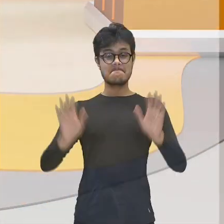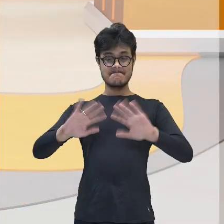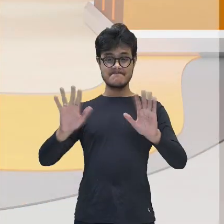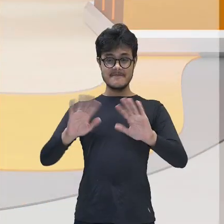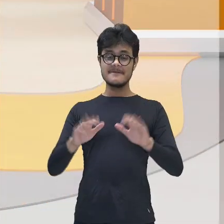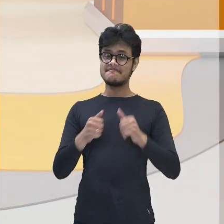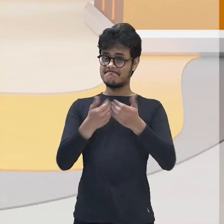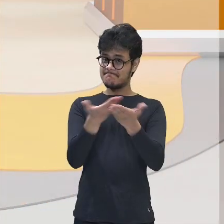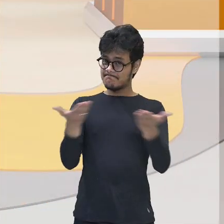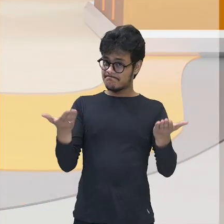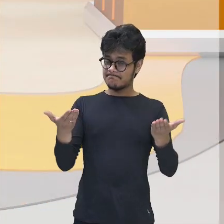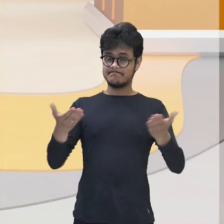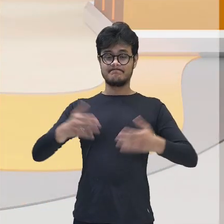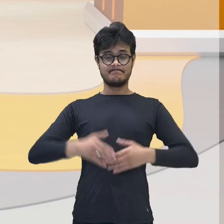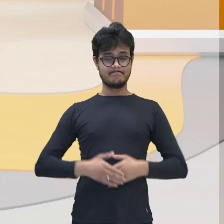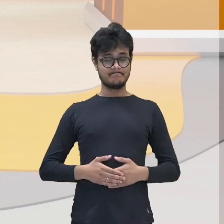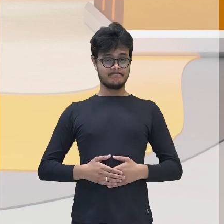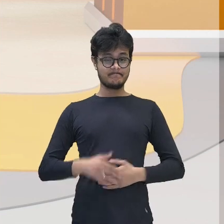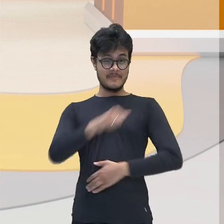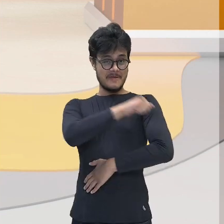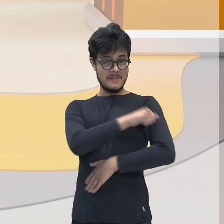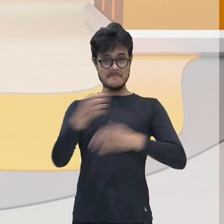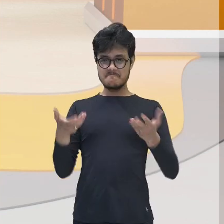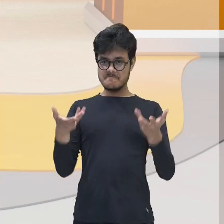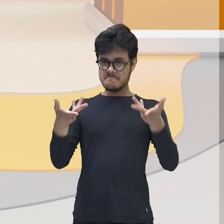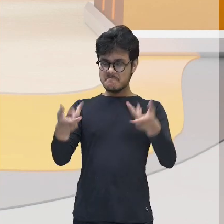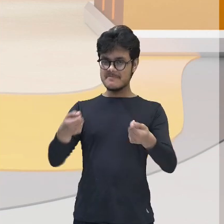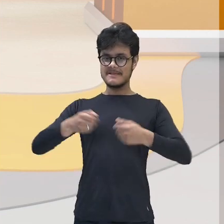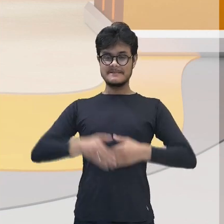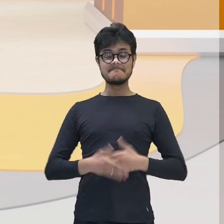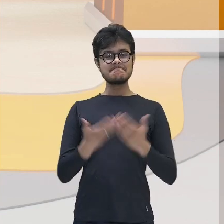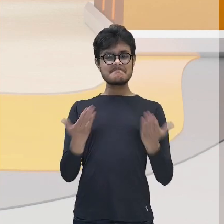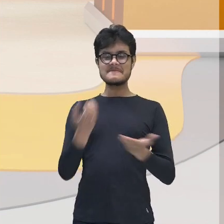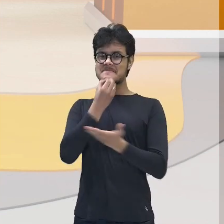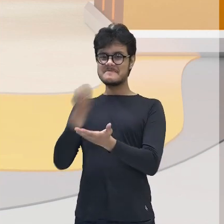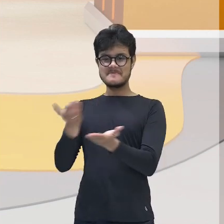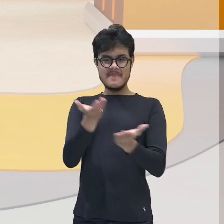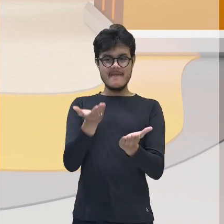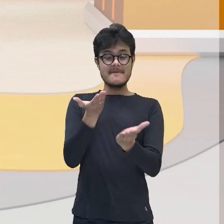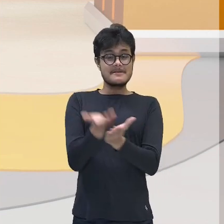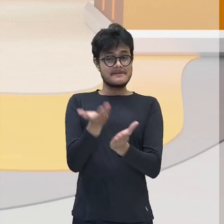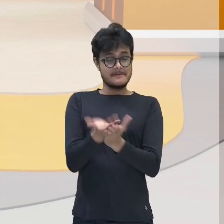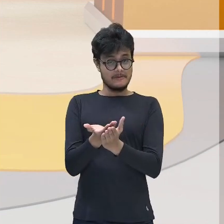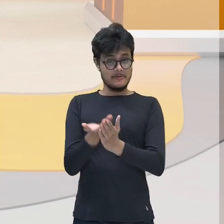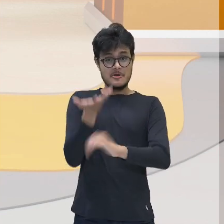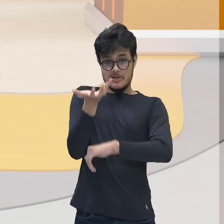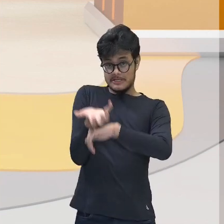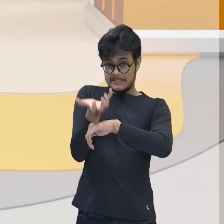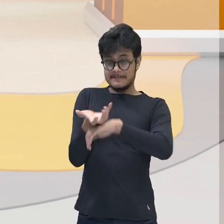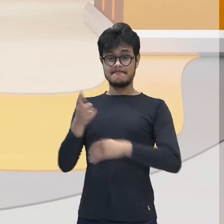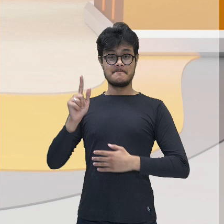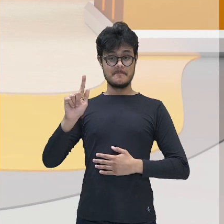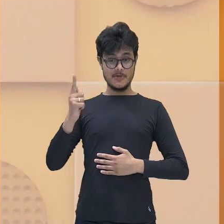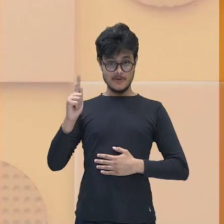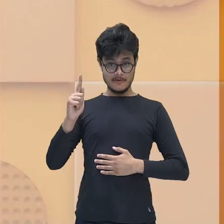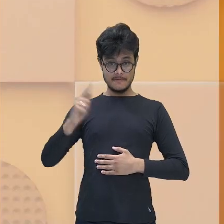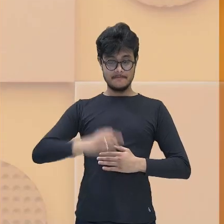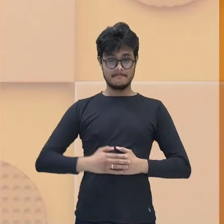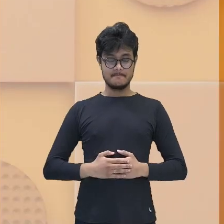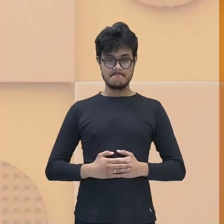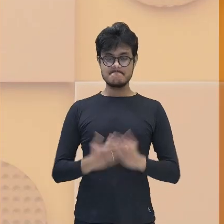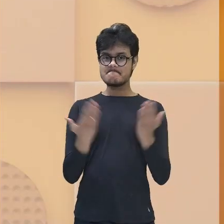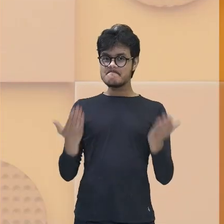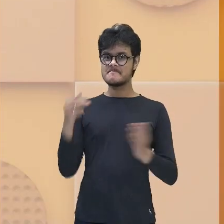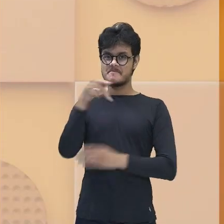Olá a todos vocês, prezados alunos, sejam bem-vindos a mais uma aula do nosso componente de Geografia. Eu